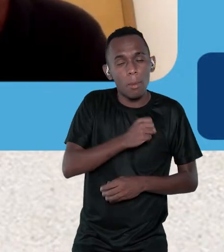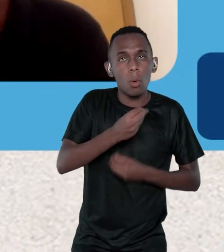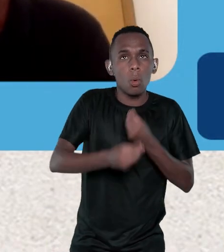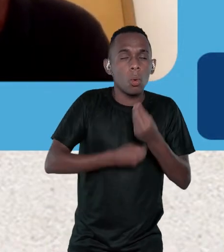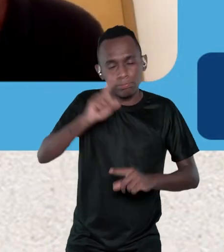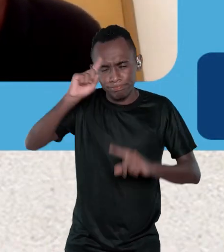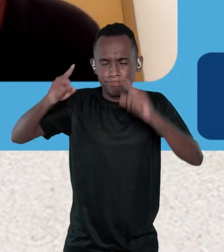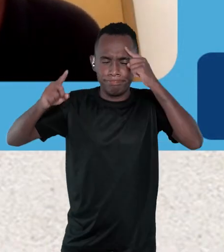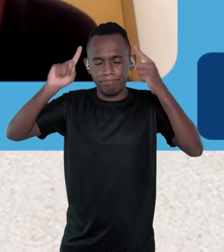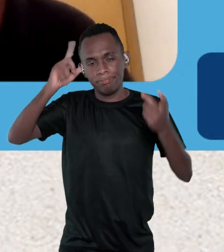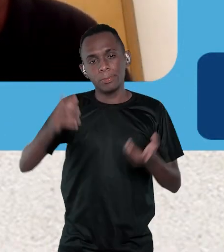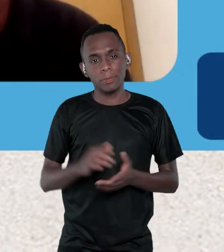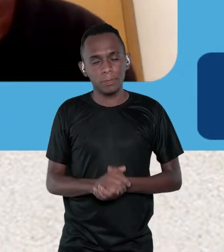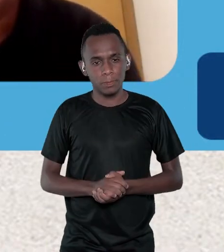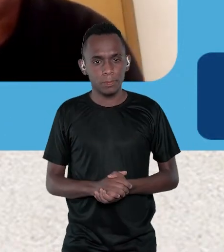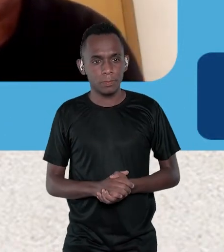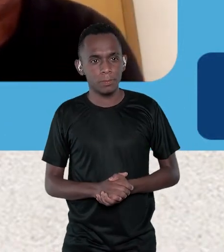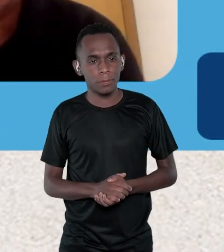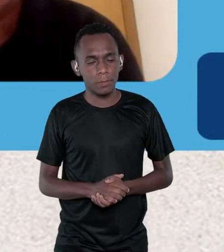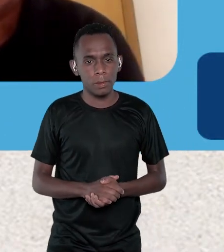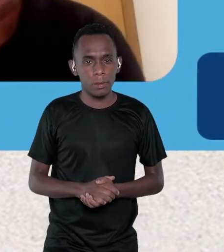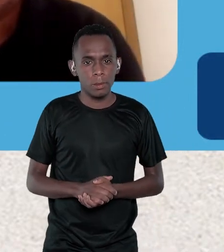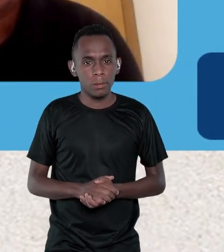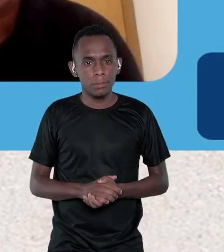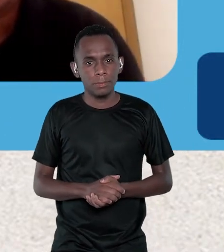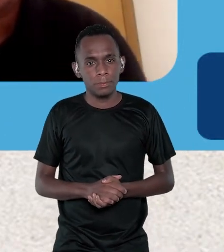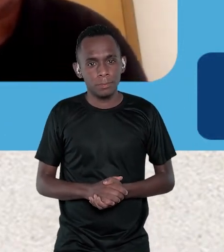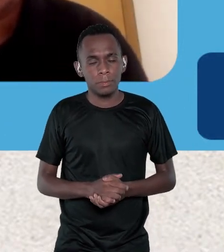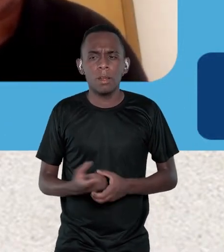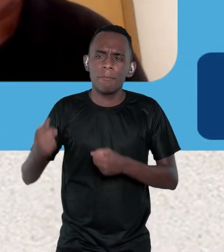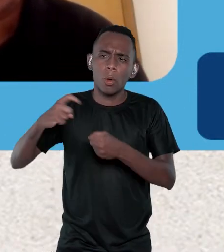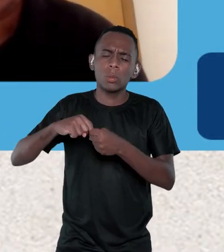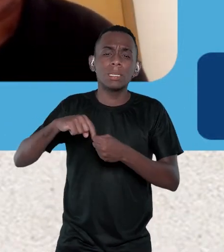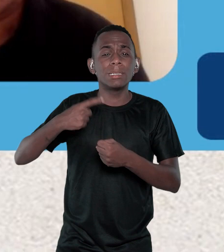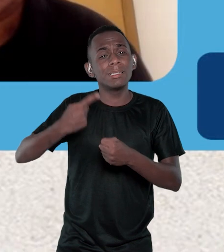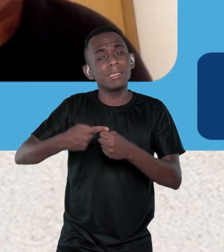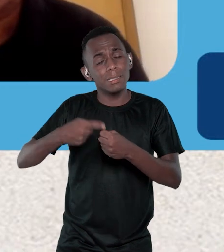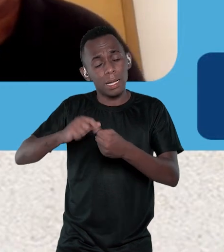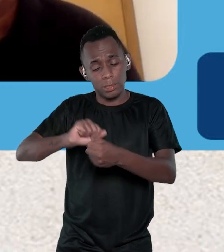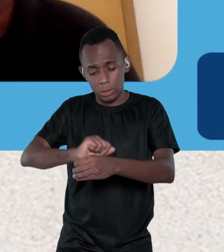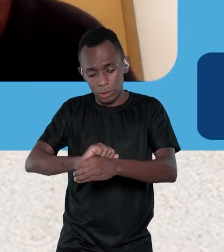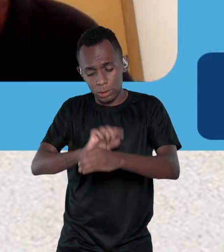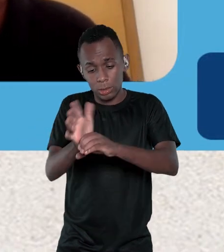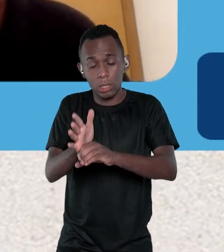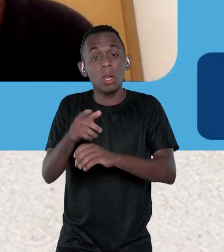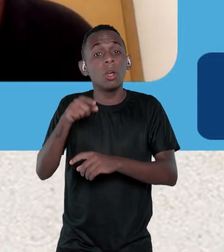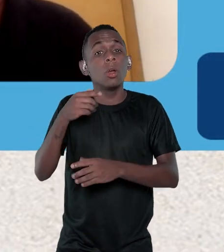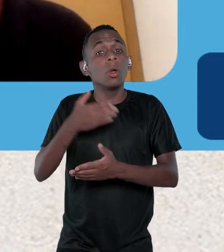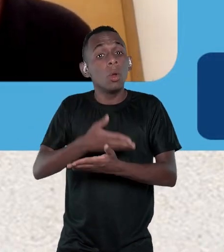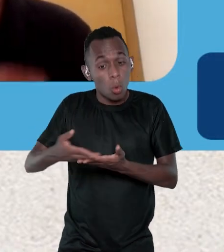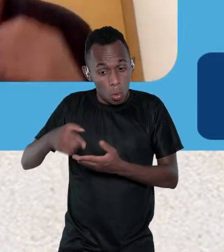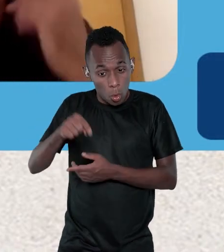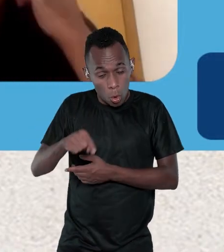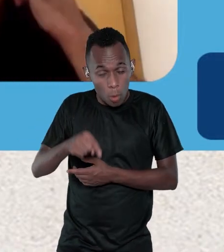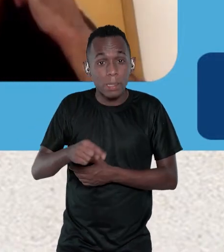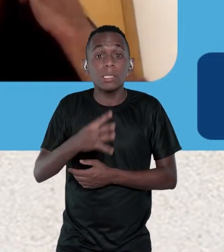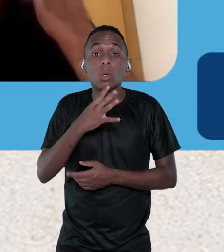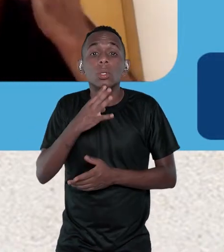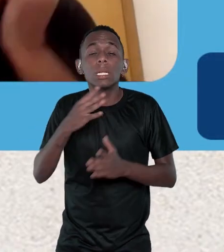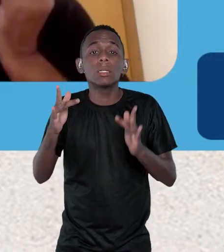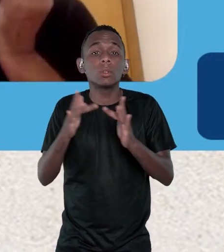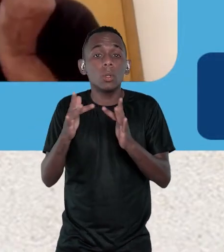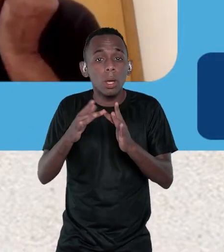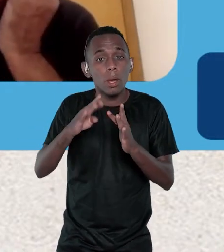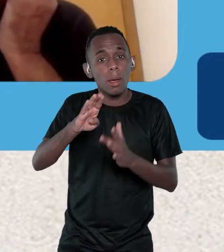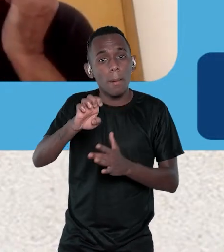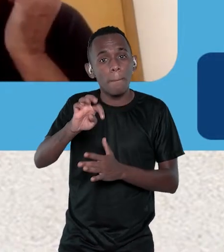vertentes da criação. Uhum. Ô Murilo, ainda voltando lá, em Montes Claros, é lá que você conhece